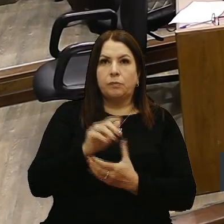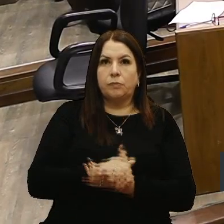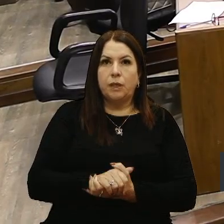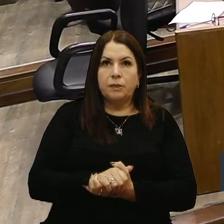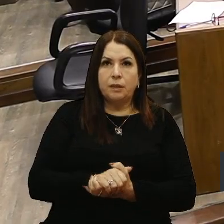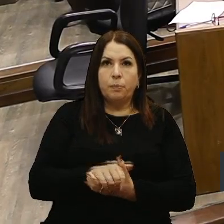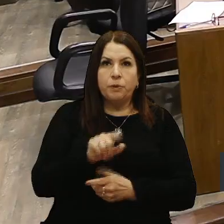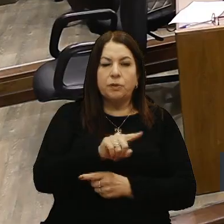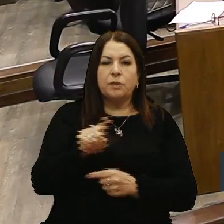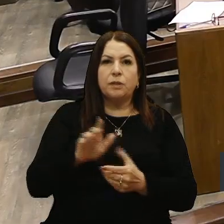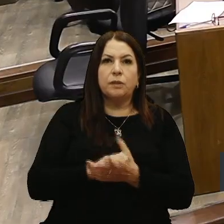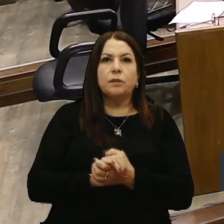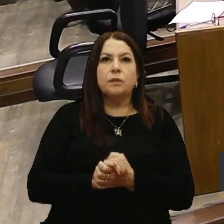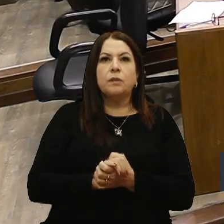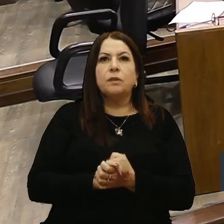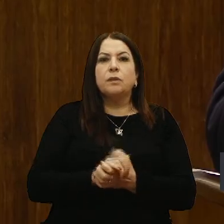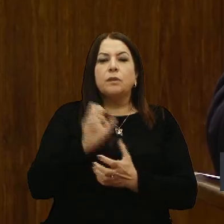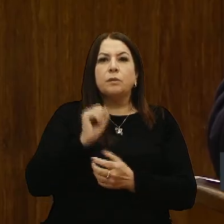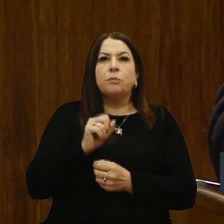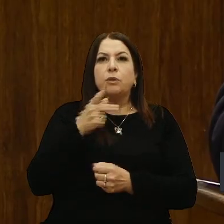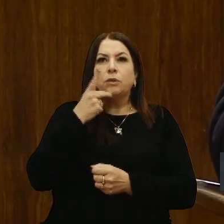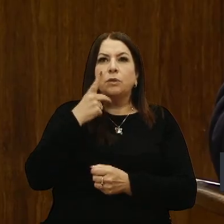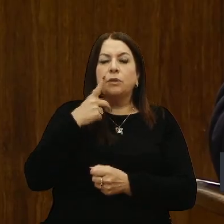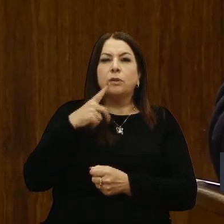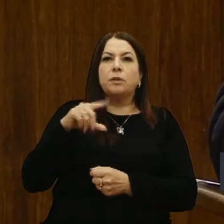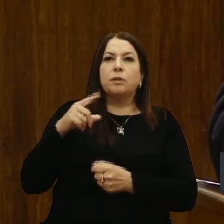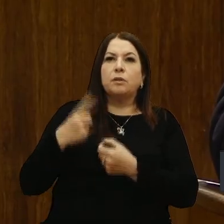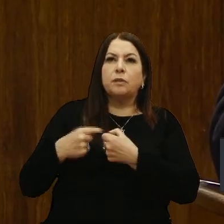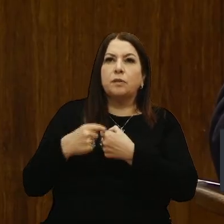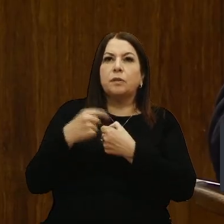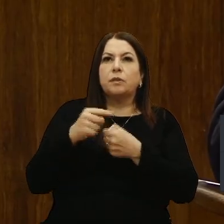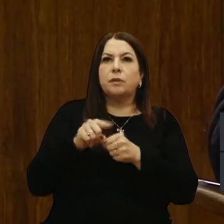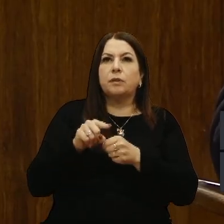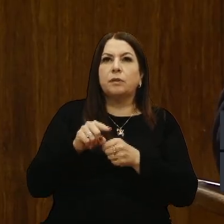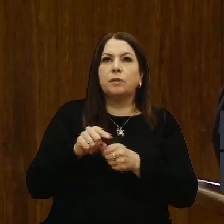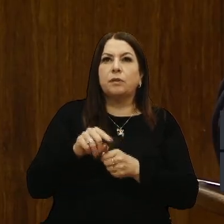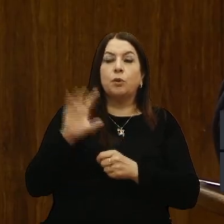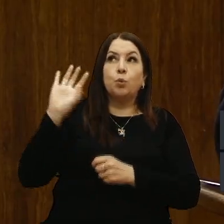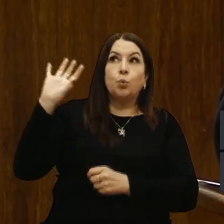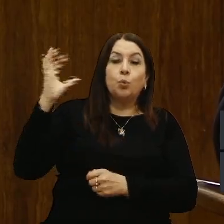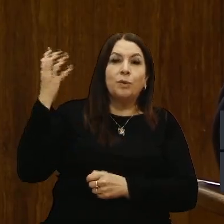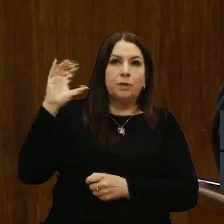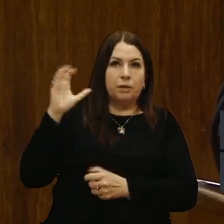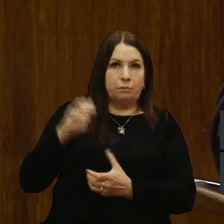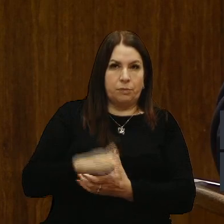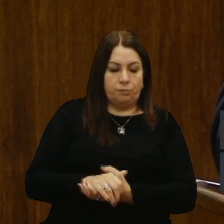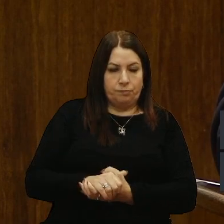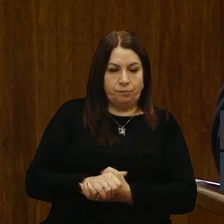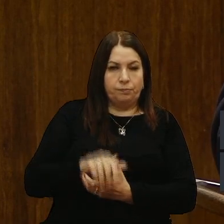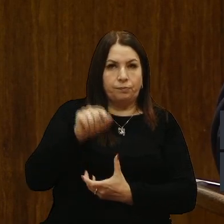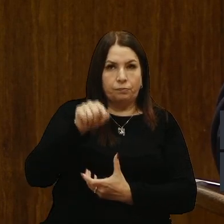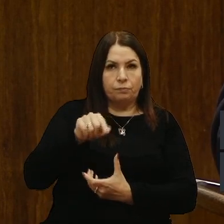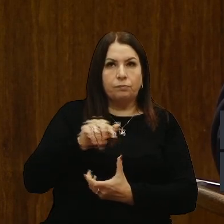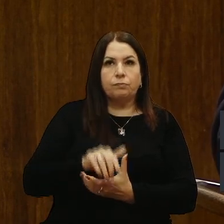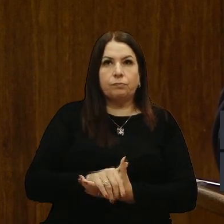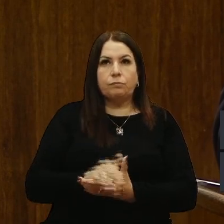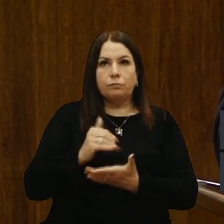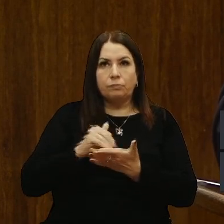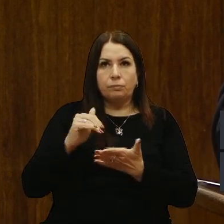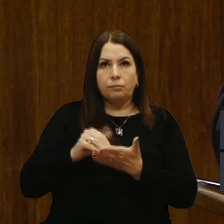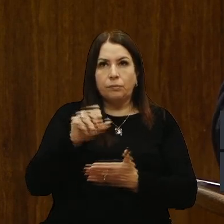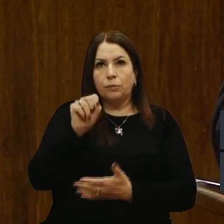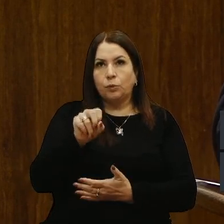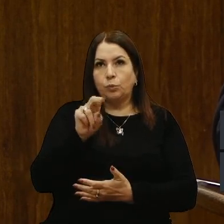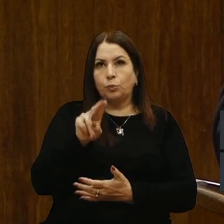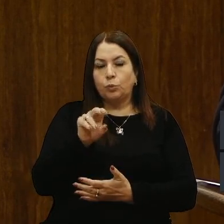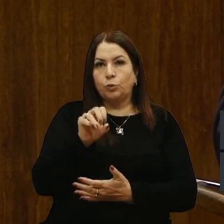prevenção e do que a gente pode sofrer na nossa cidade em relação à questão do clima. E ali o secretário Suzin